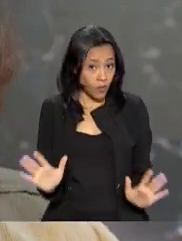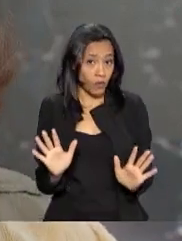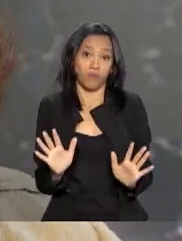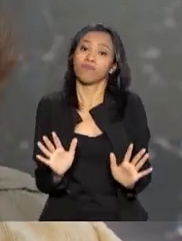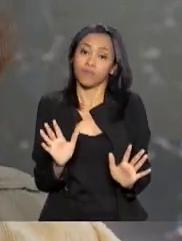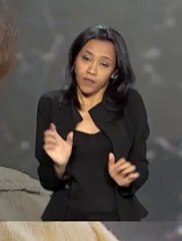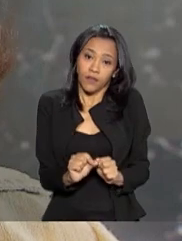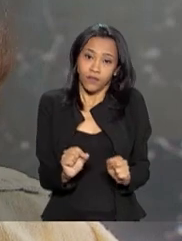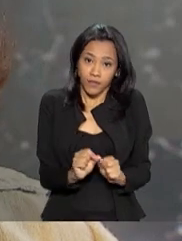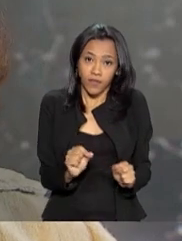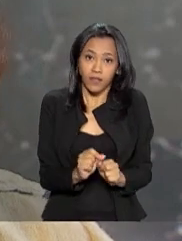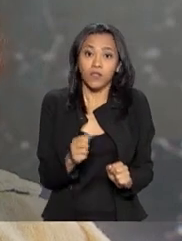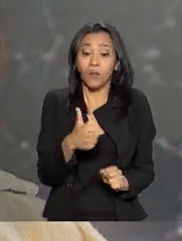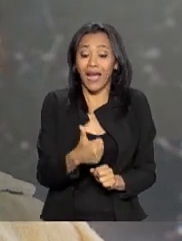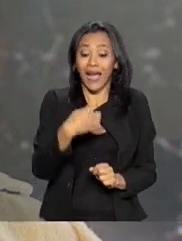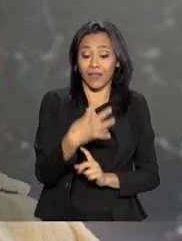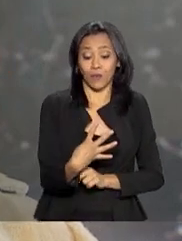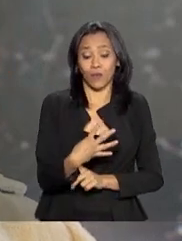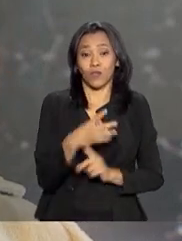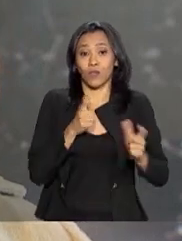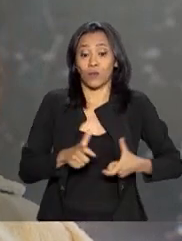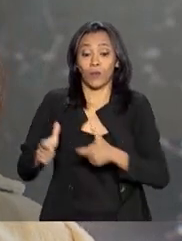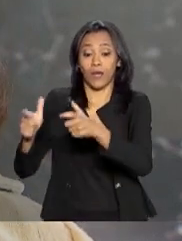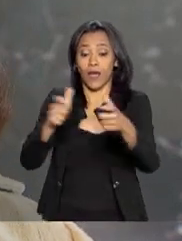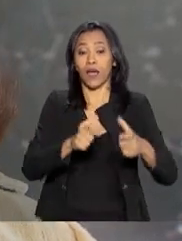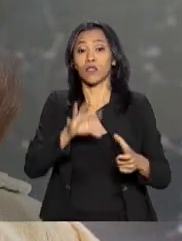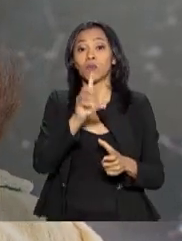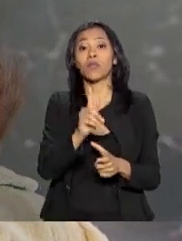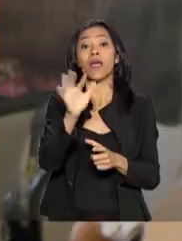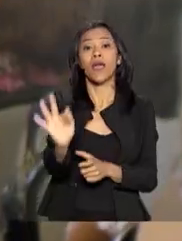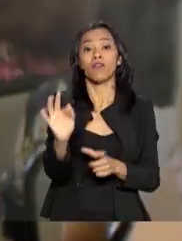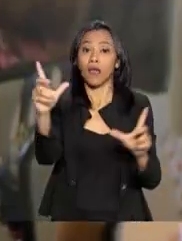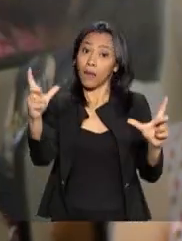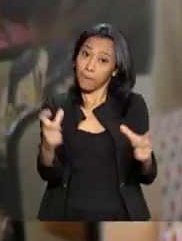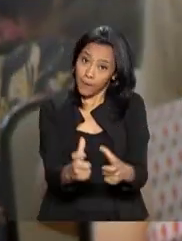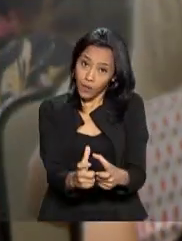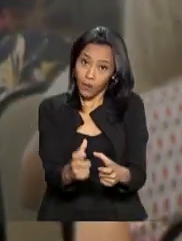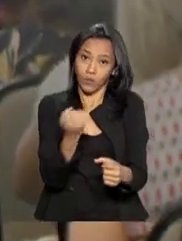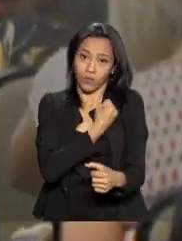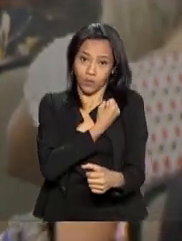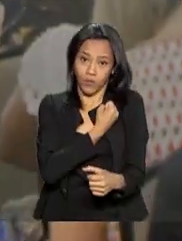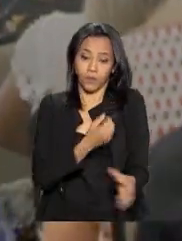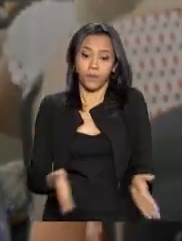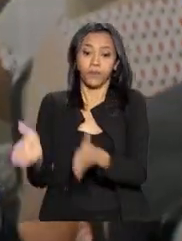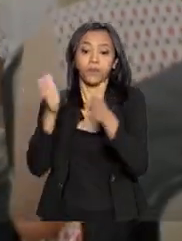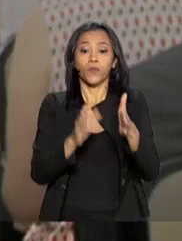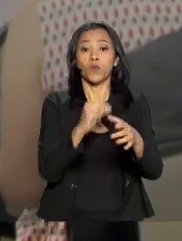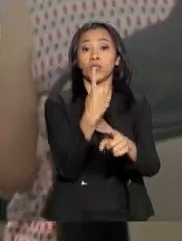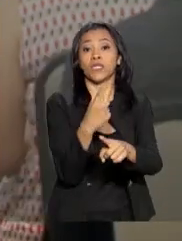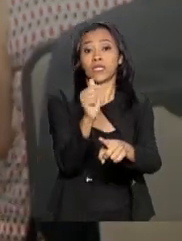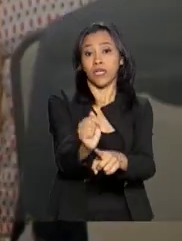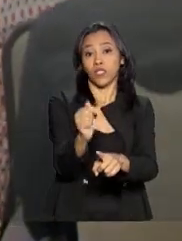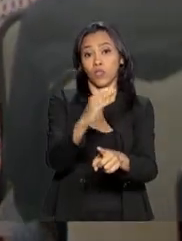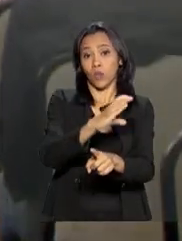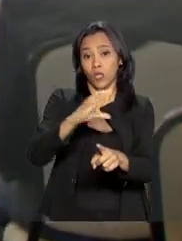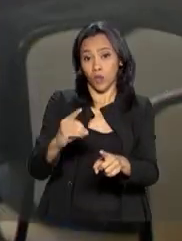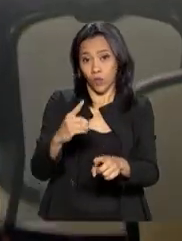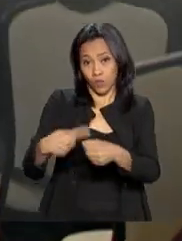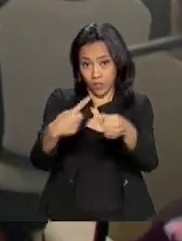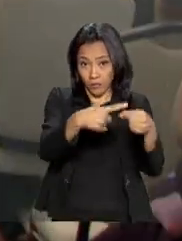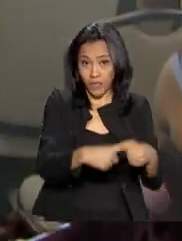de aplicação são 14 pólos no distrito federal é ter um número menor os 17 coordenadores municipais e os